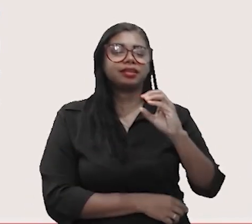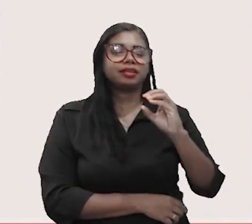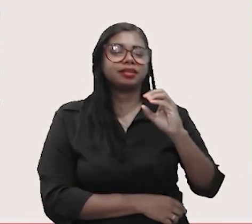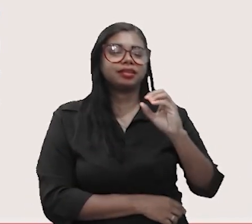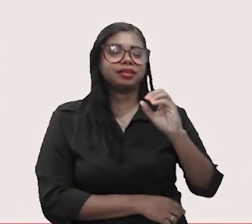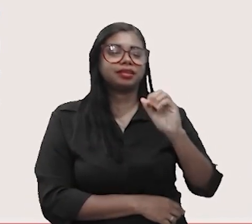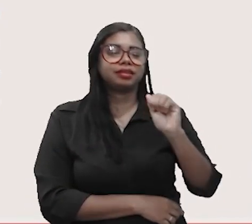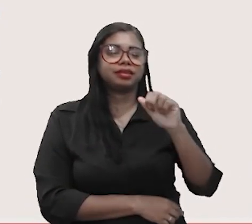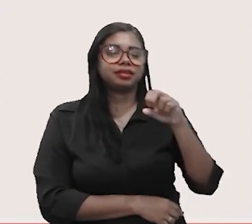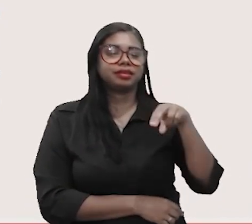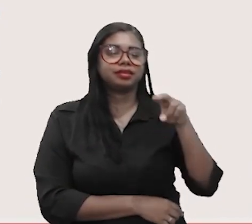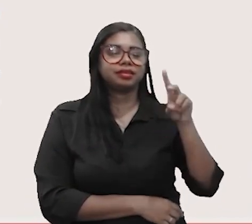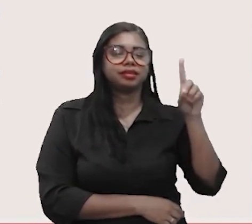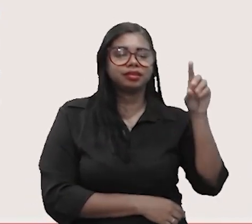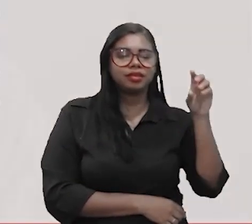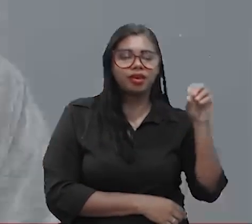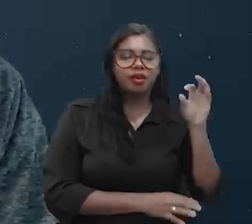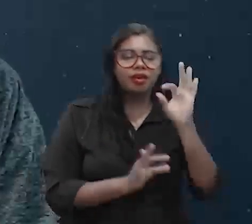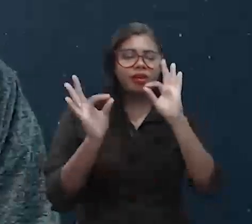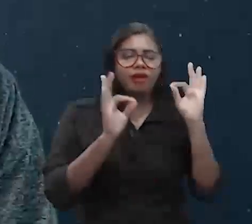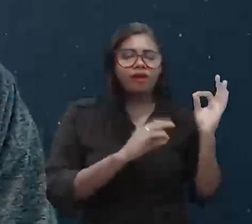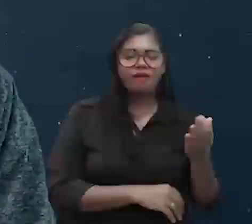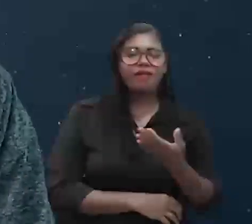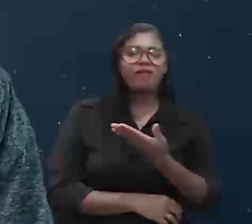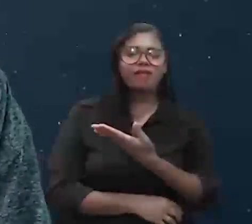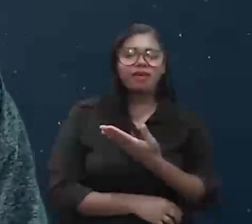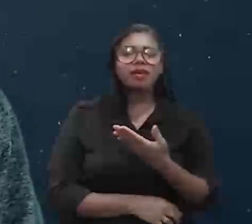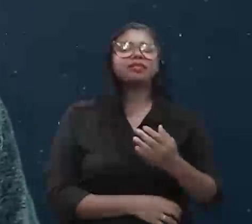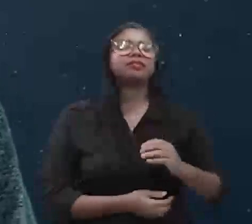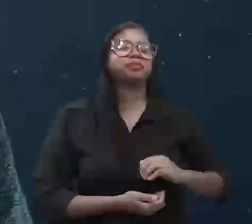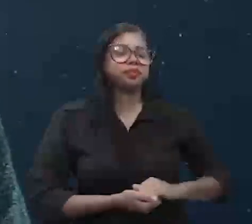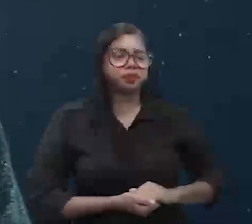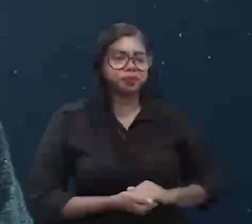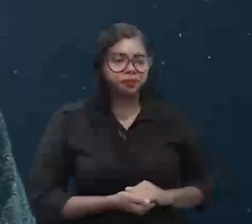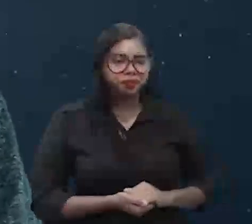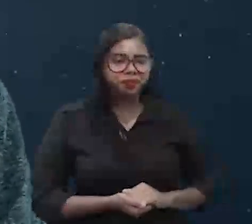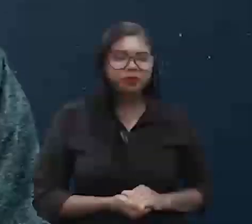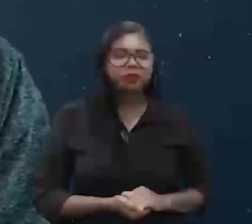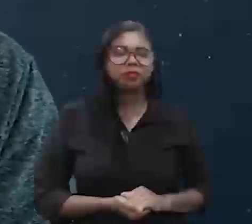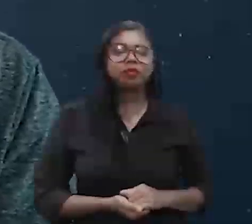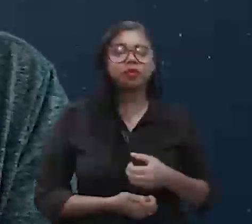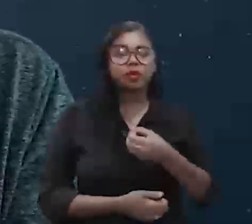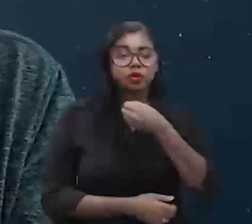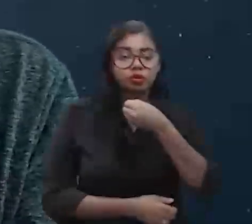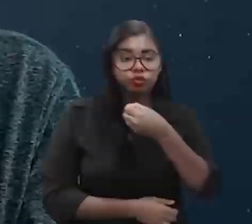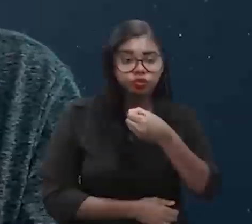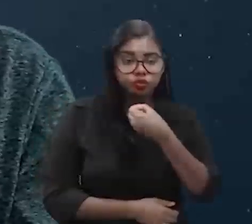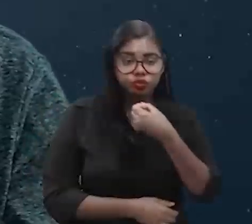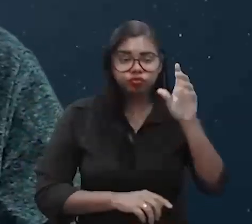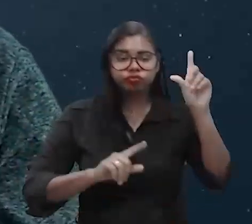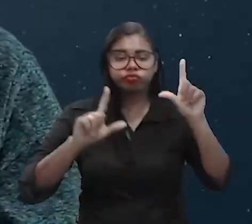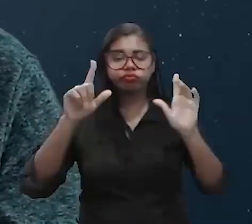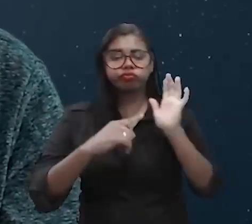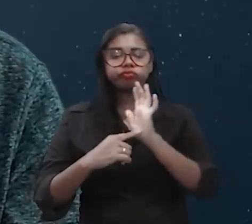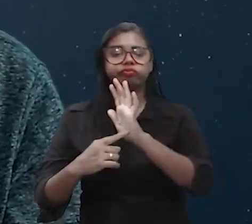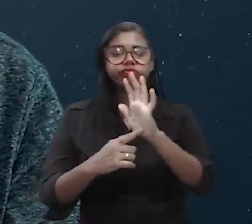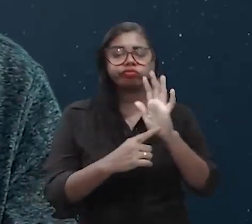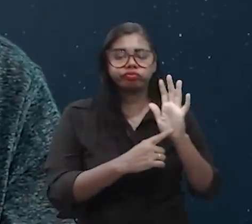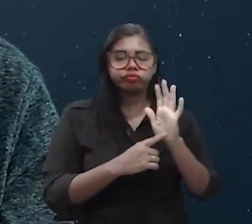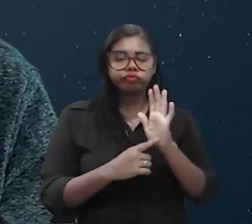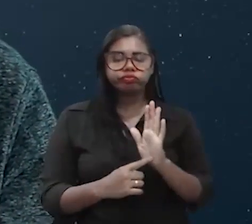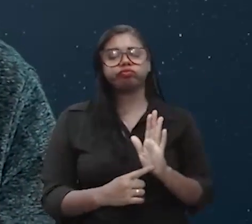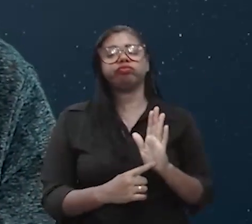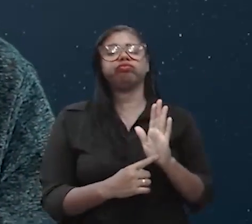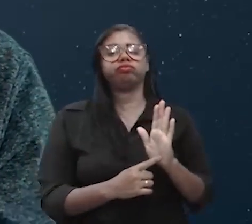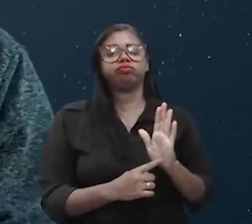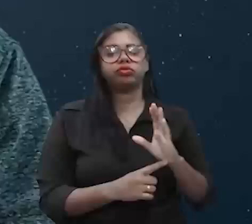para eu olhar no olho deles. Foi justamente como jornalista que ele é designado a fazer a cobertura lá em Canudos,